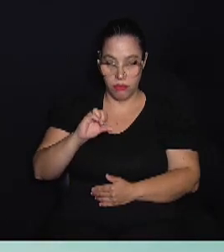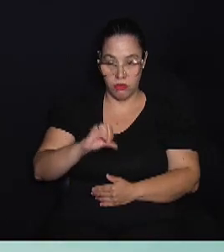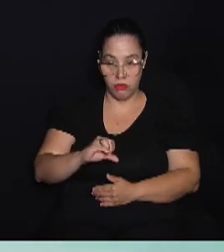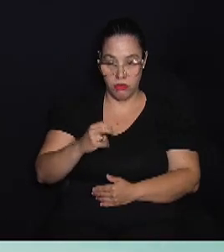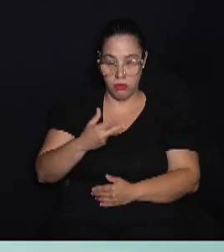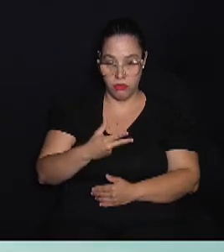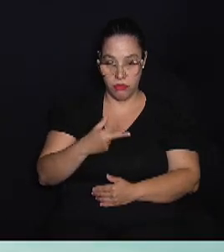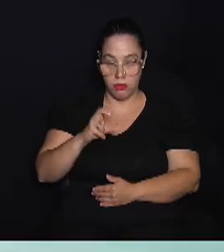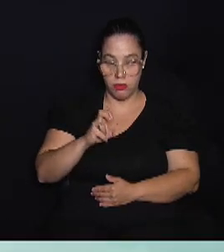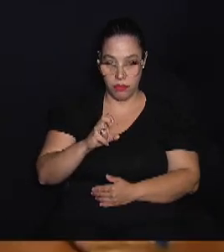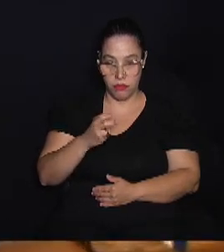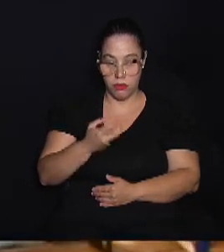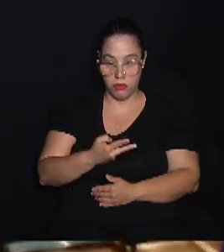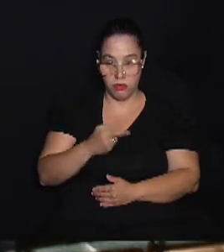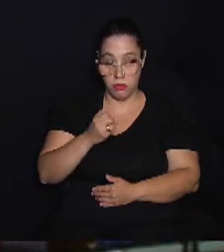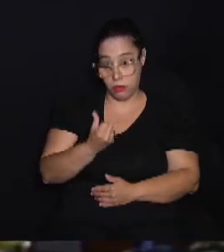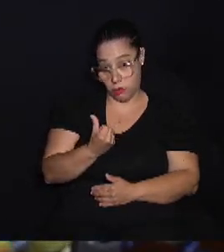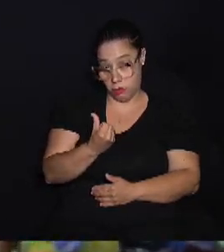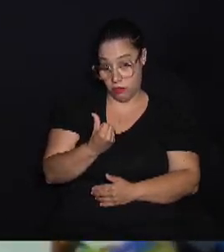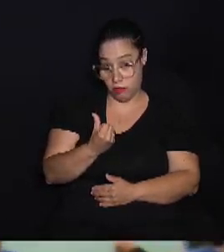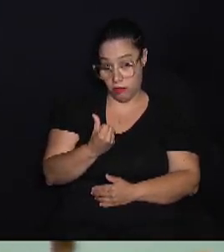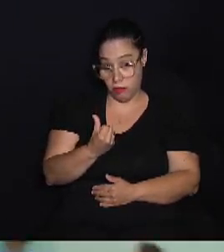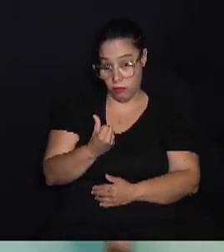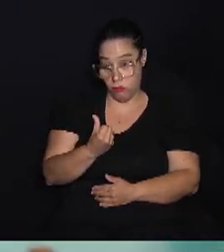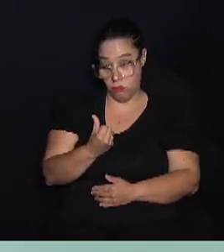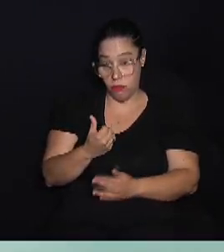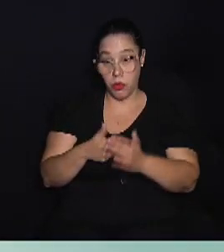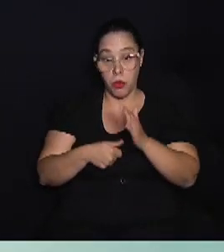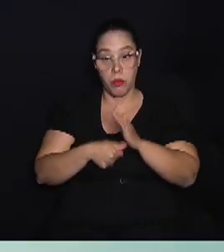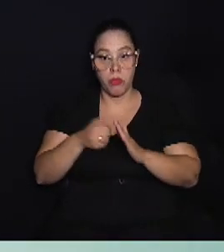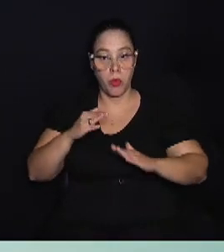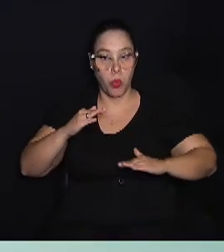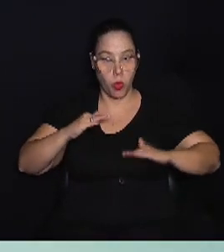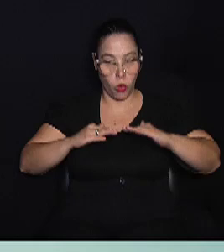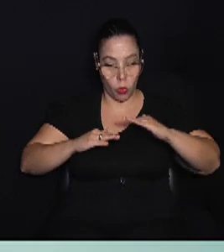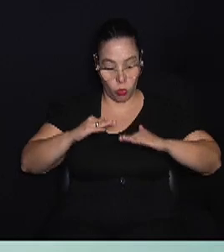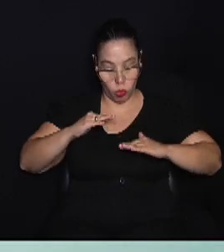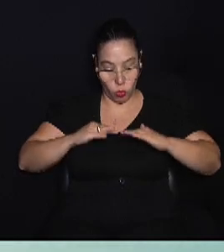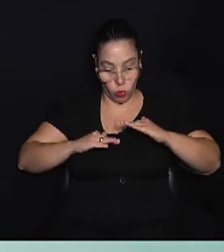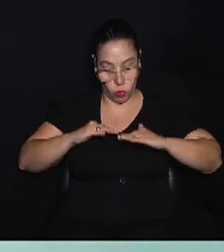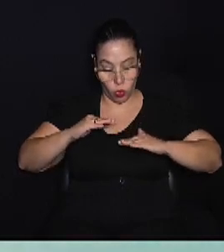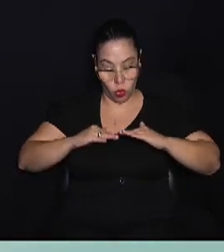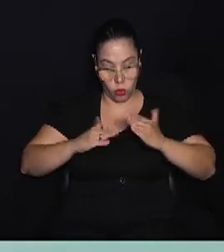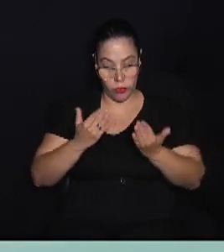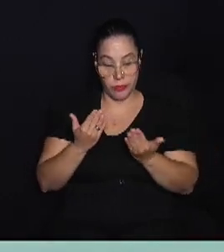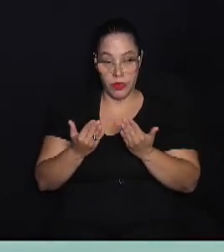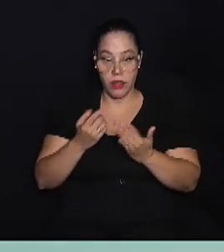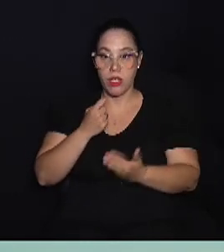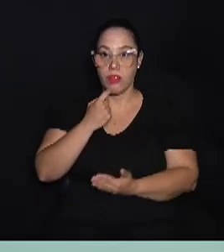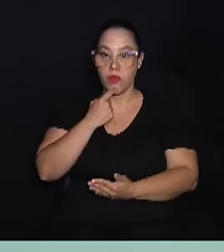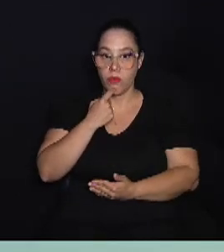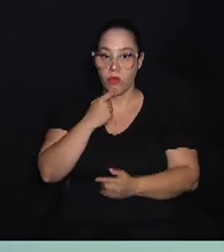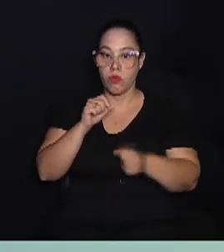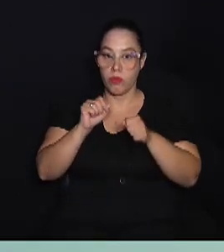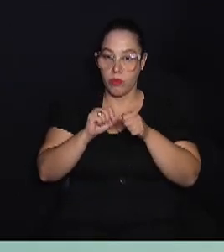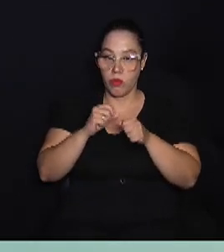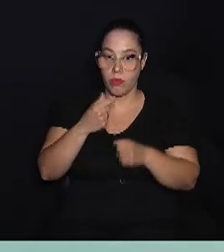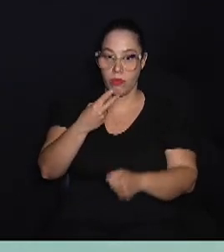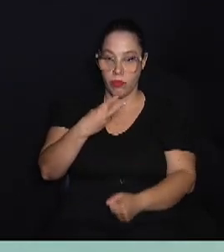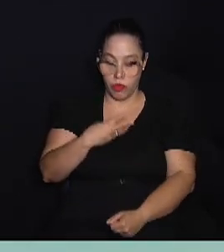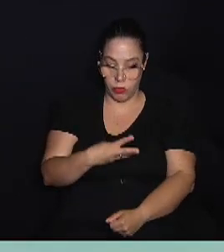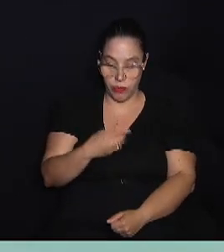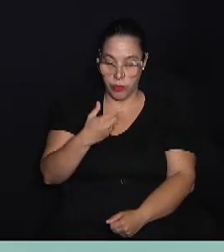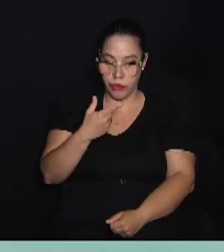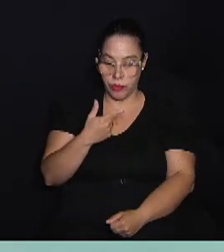e 25-21. A primeira parcial foi equilibrada do início ao fim. Campinas fez 23-21,